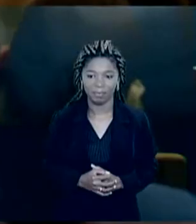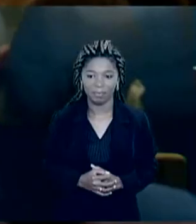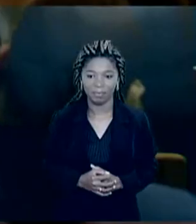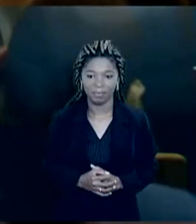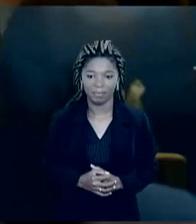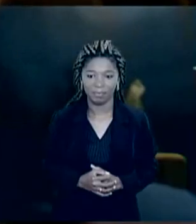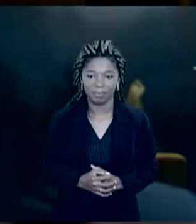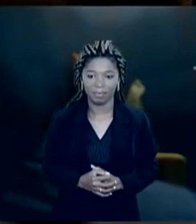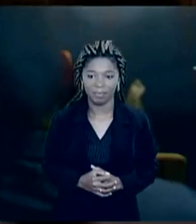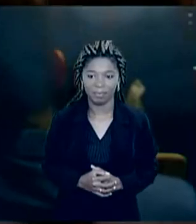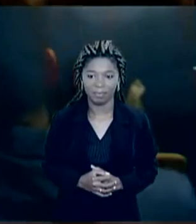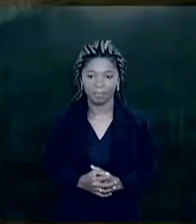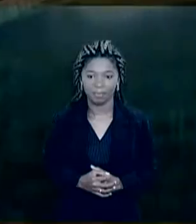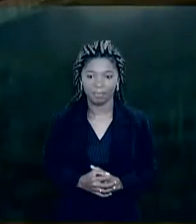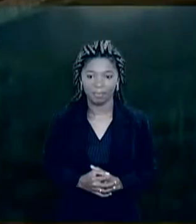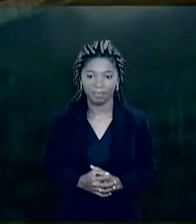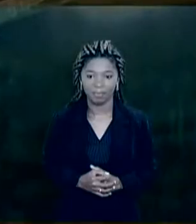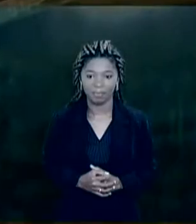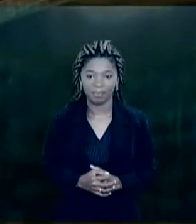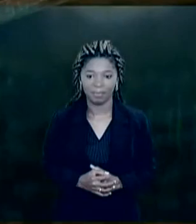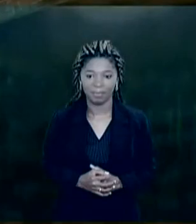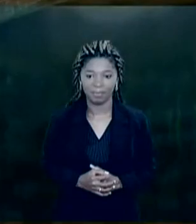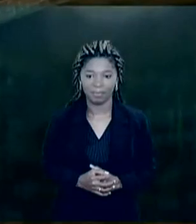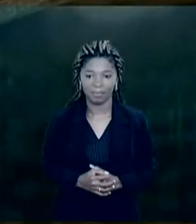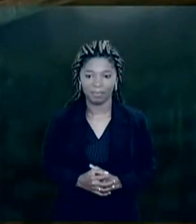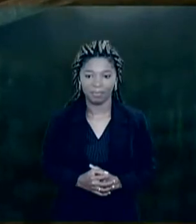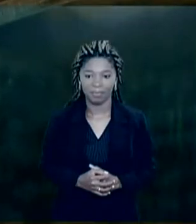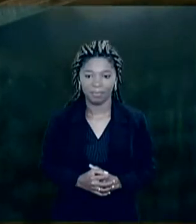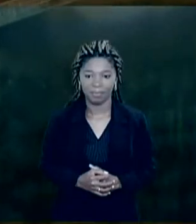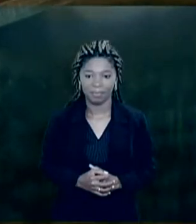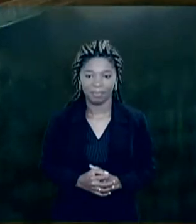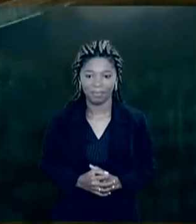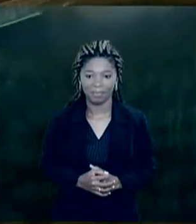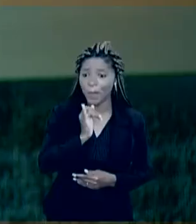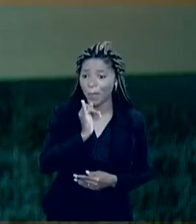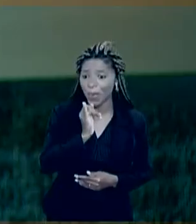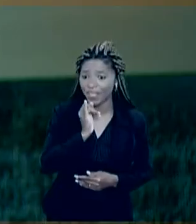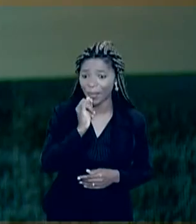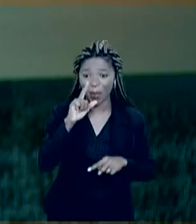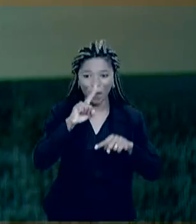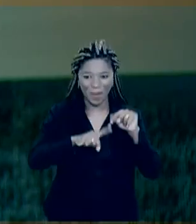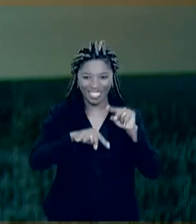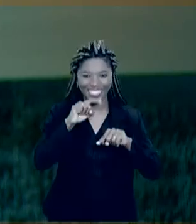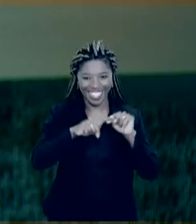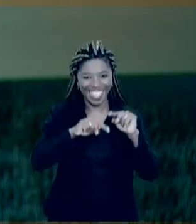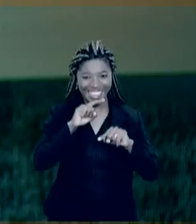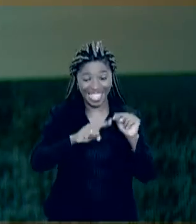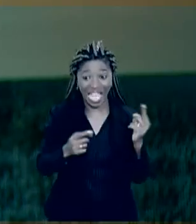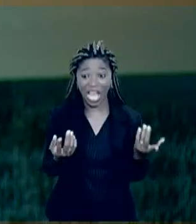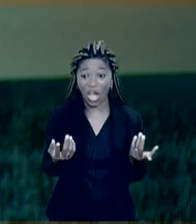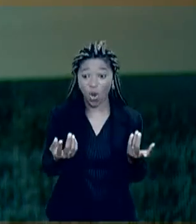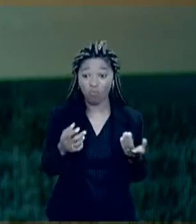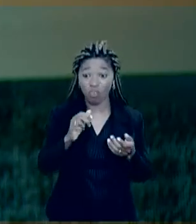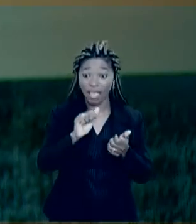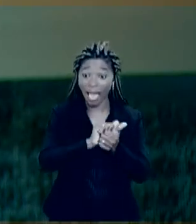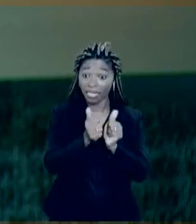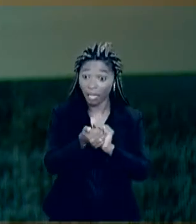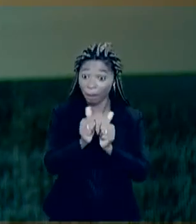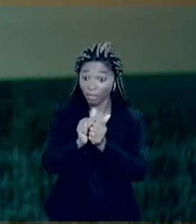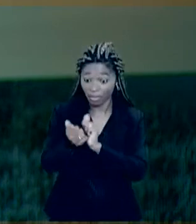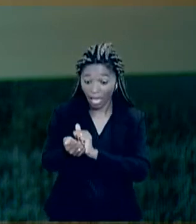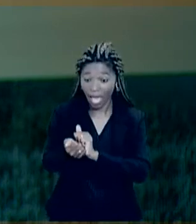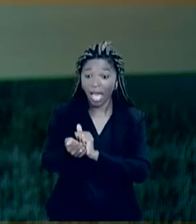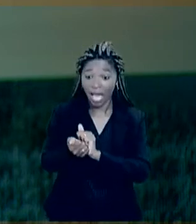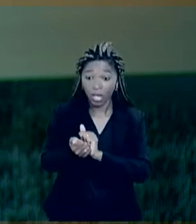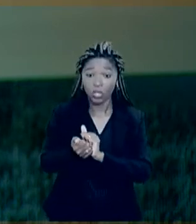Diversidade e Inclusão do MEC e a Fundação Palmares. E os materiais do Cor da Cultura foram, por exemplo, adaptados pela Fundação